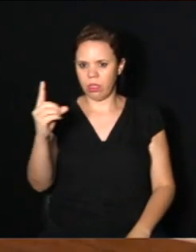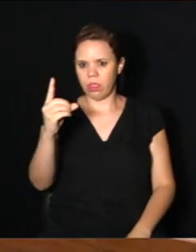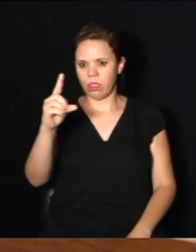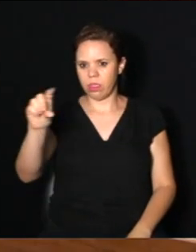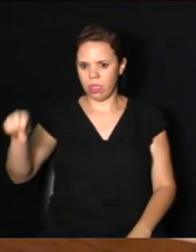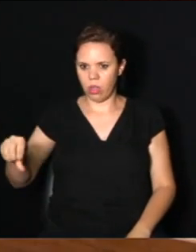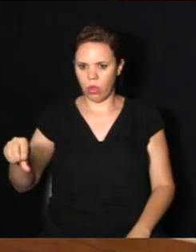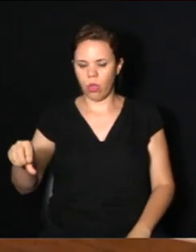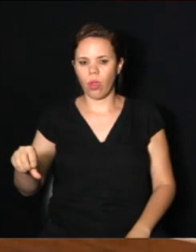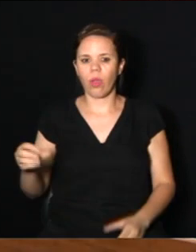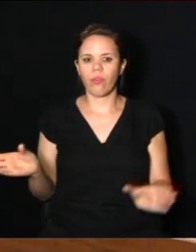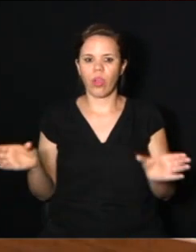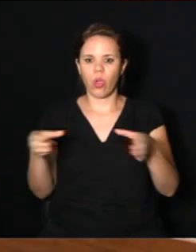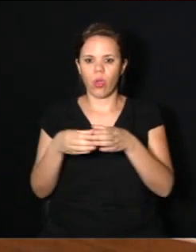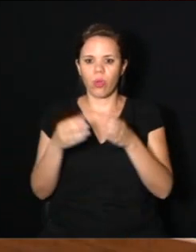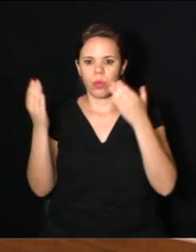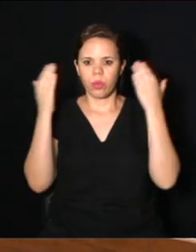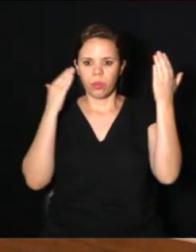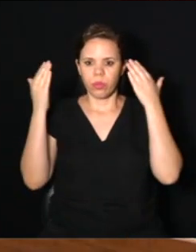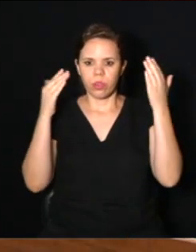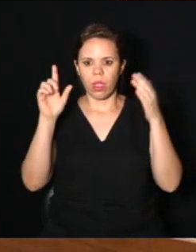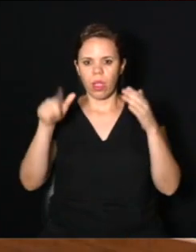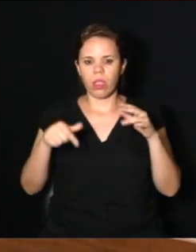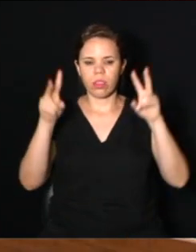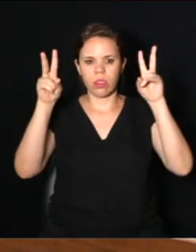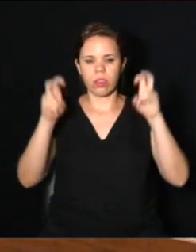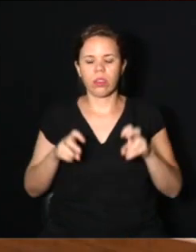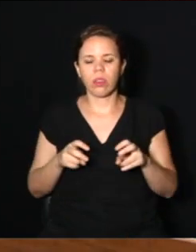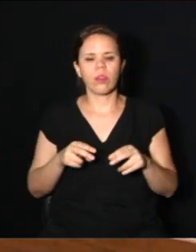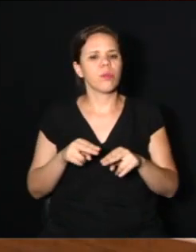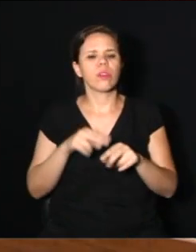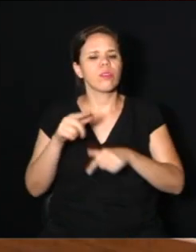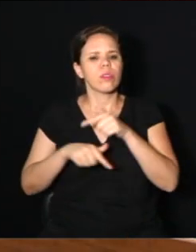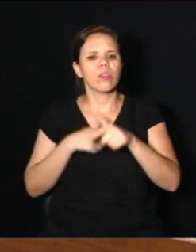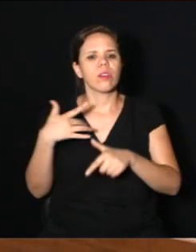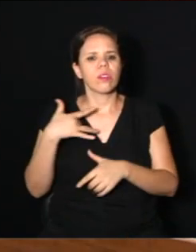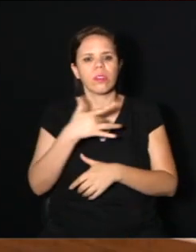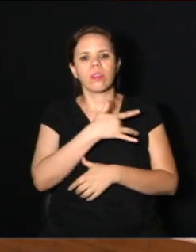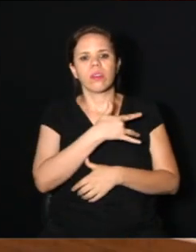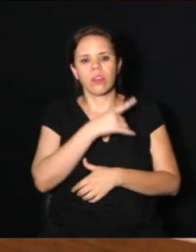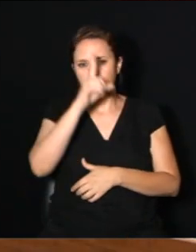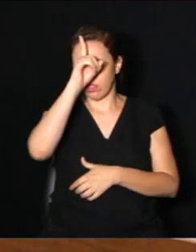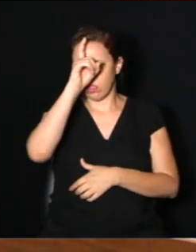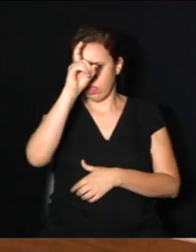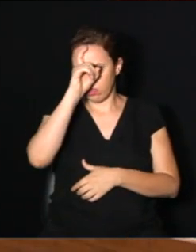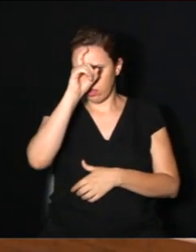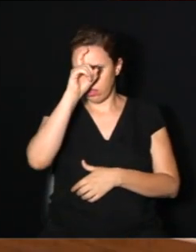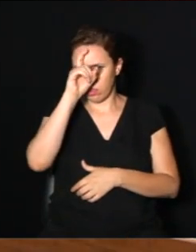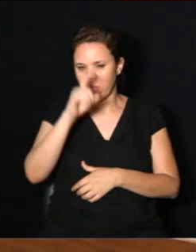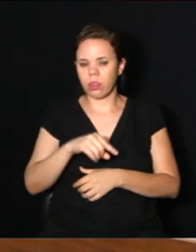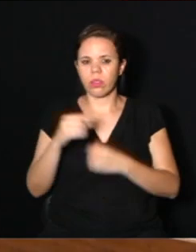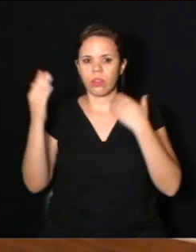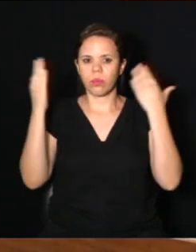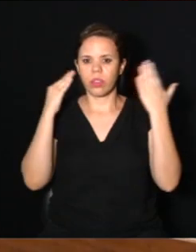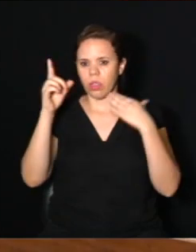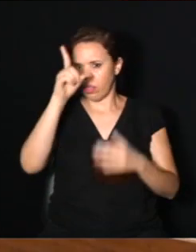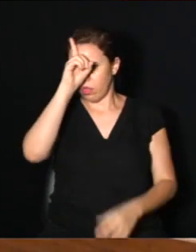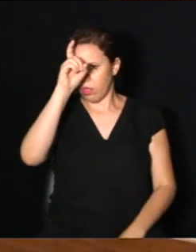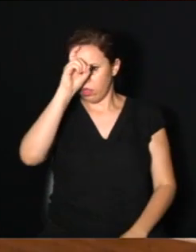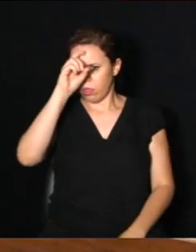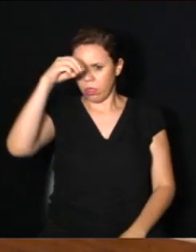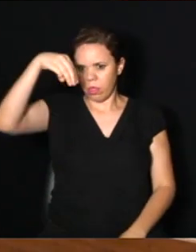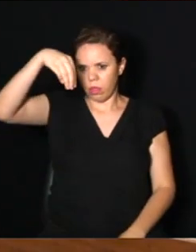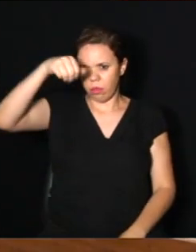Psicologia, que diz respeito às condições de trabalho e saúde dos psicólogos no Hospital Mário Gatti, né?